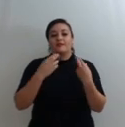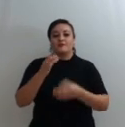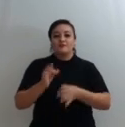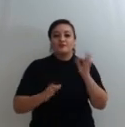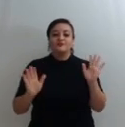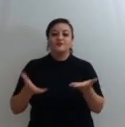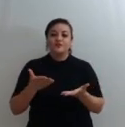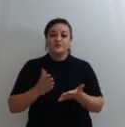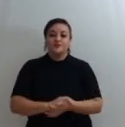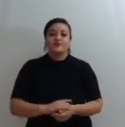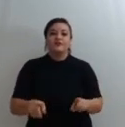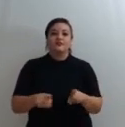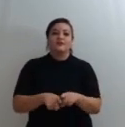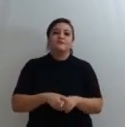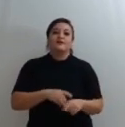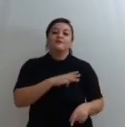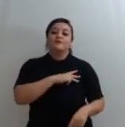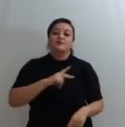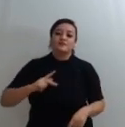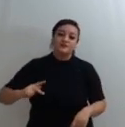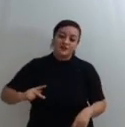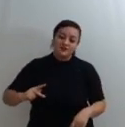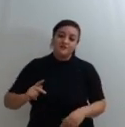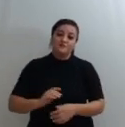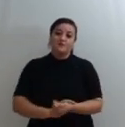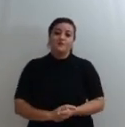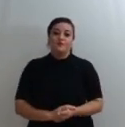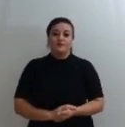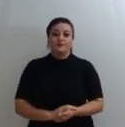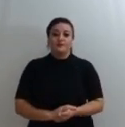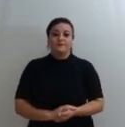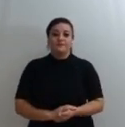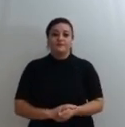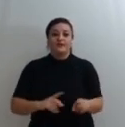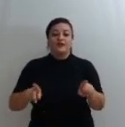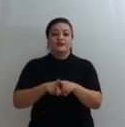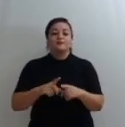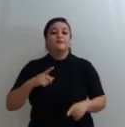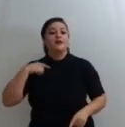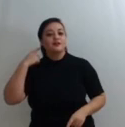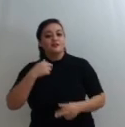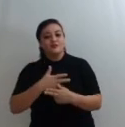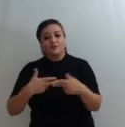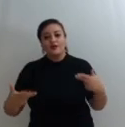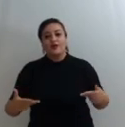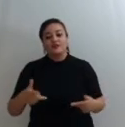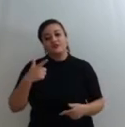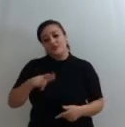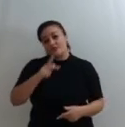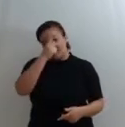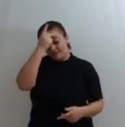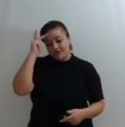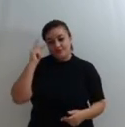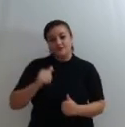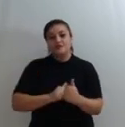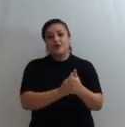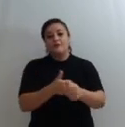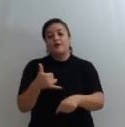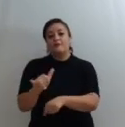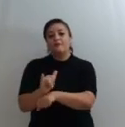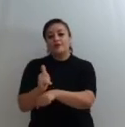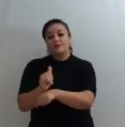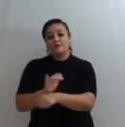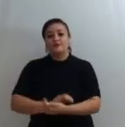o faço ao Ministério Público, na pessoa da ilustre procuradora, e também aos advogados e demais pessoas que acompanham esse julgamento